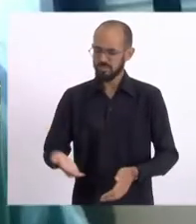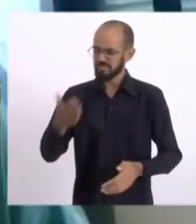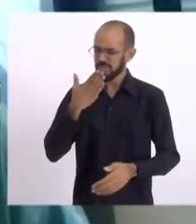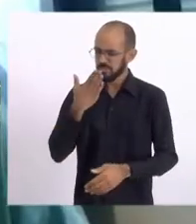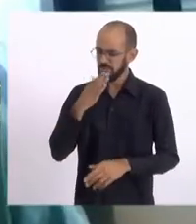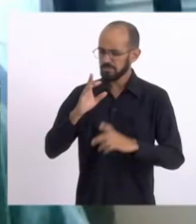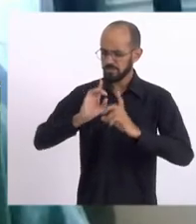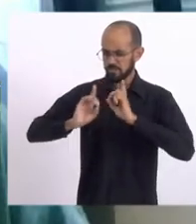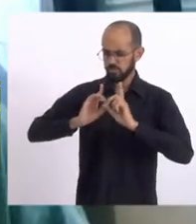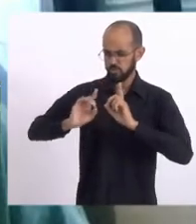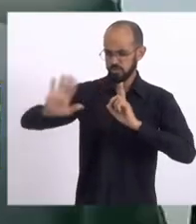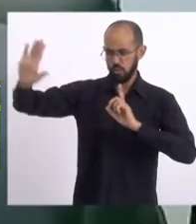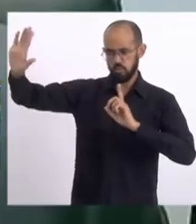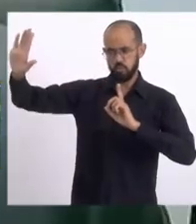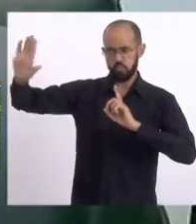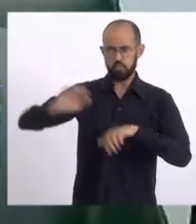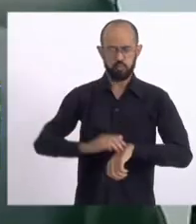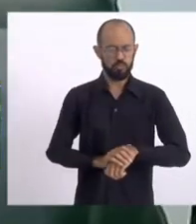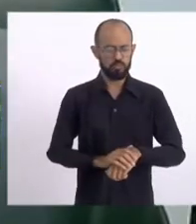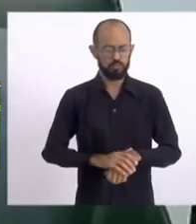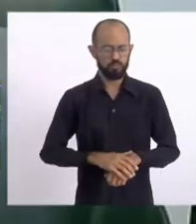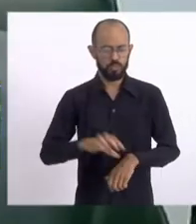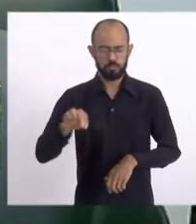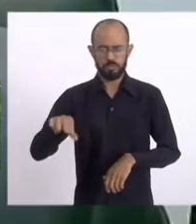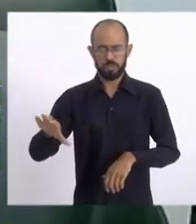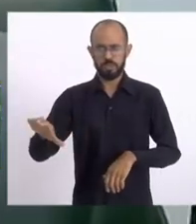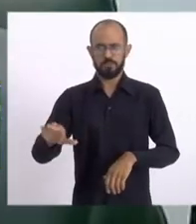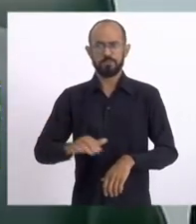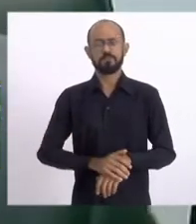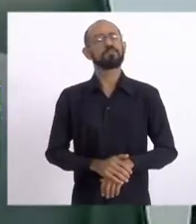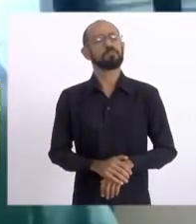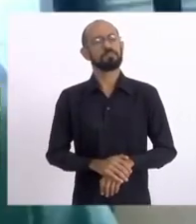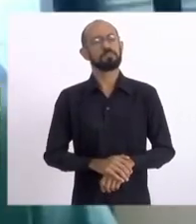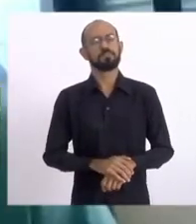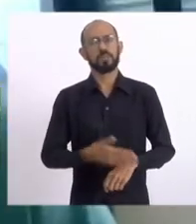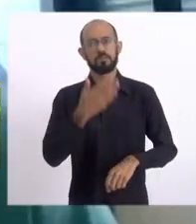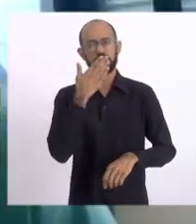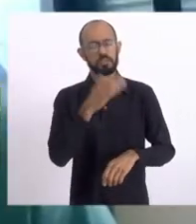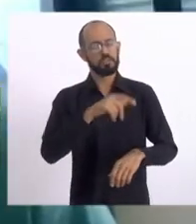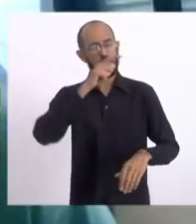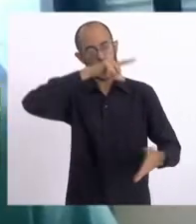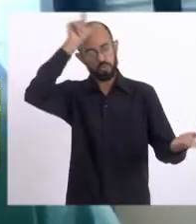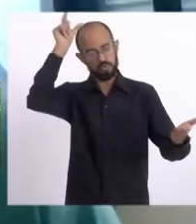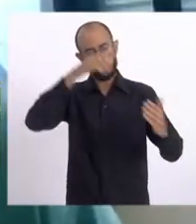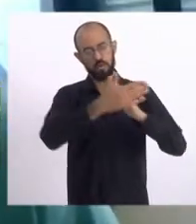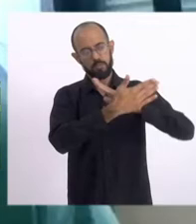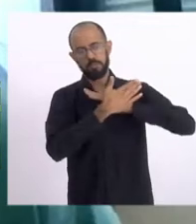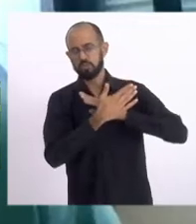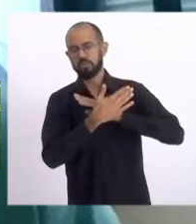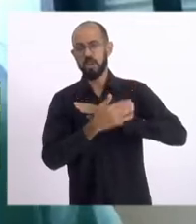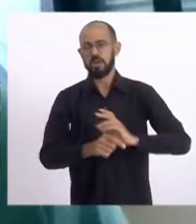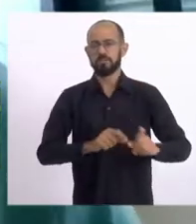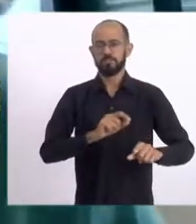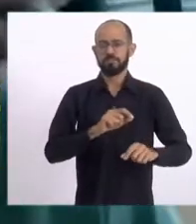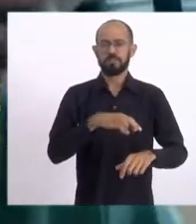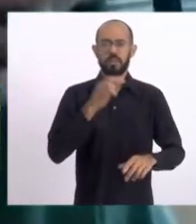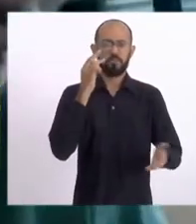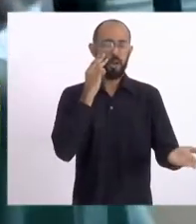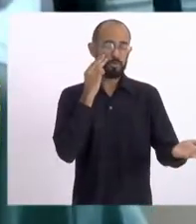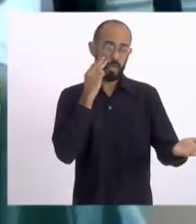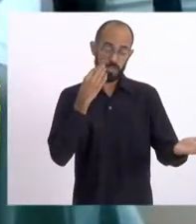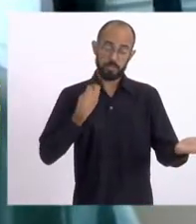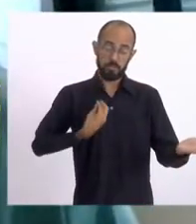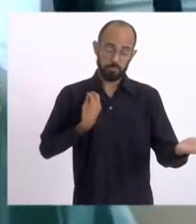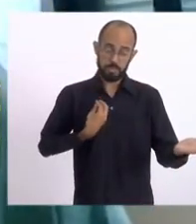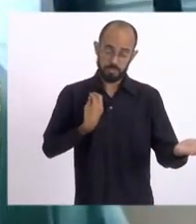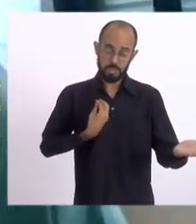discutir? Está domingo para discutir. Eu peço ajuda ao Luiz Paulo. Luiz Paulo. E o Valdec está presente